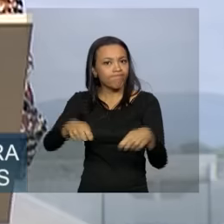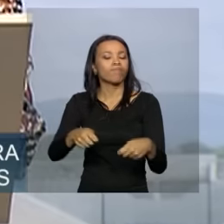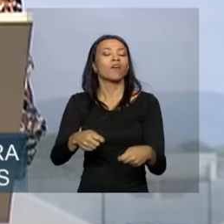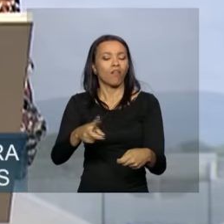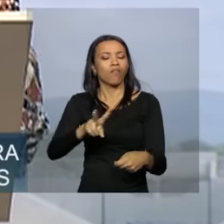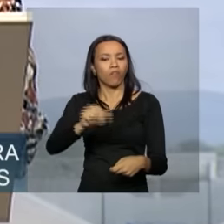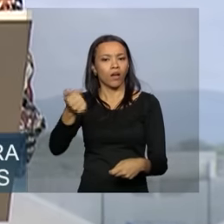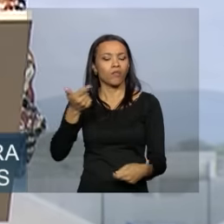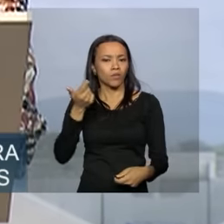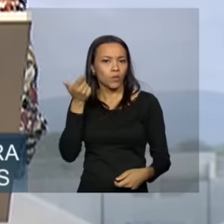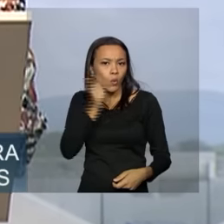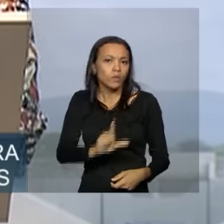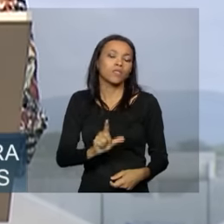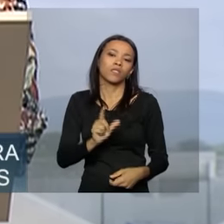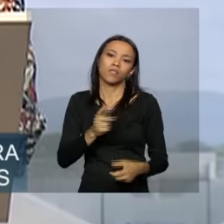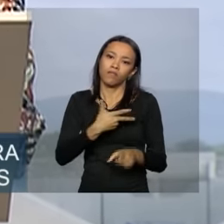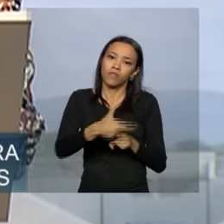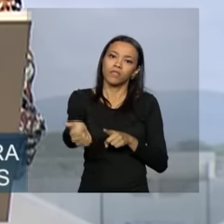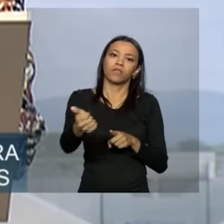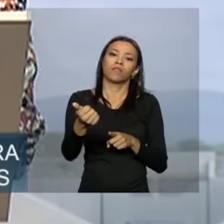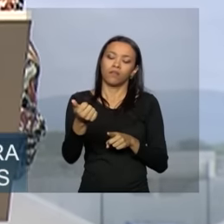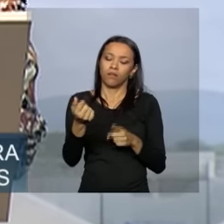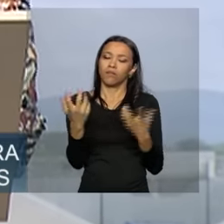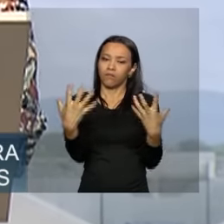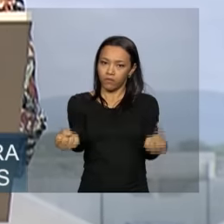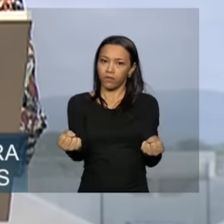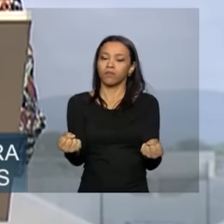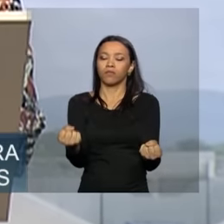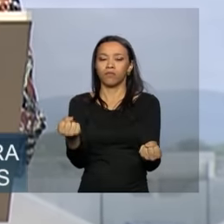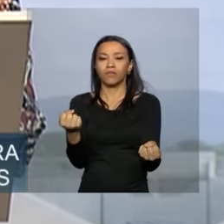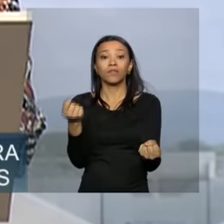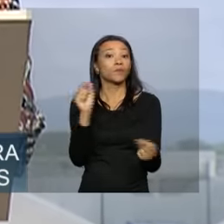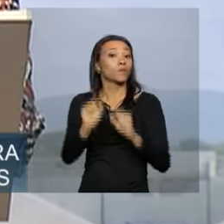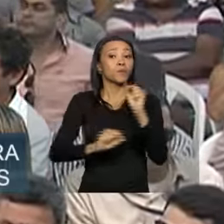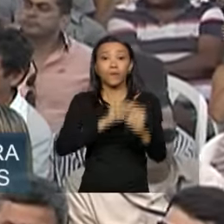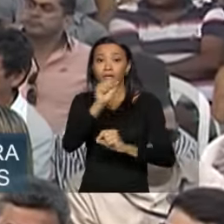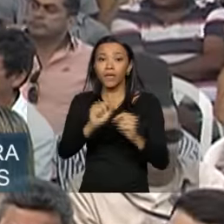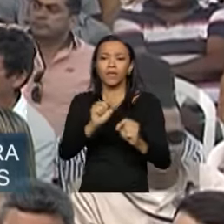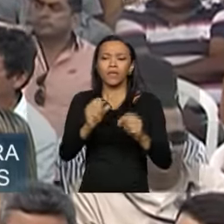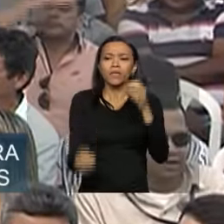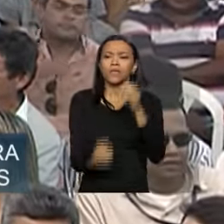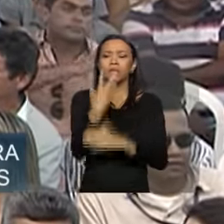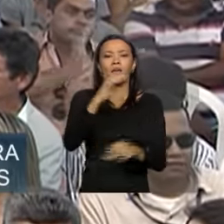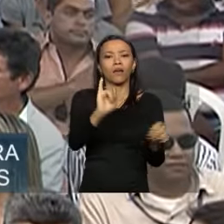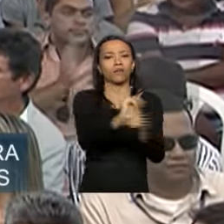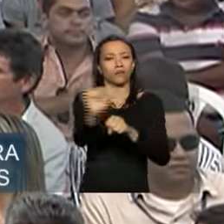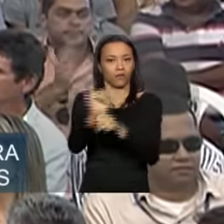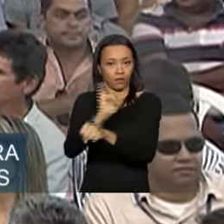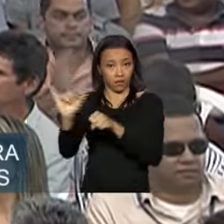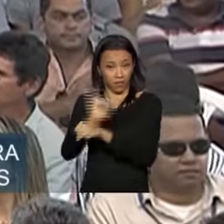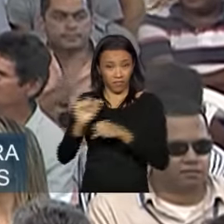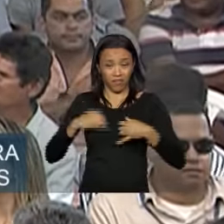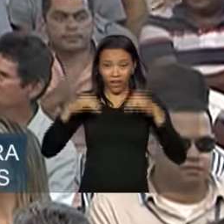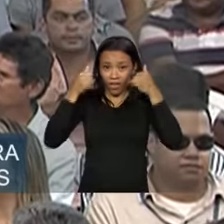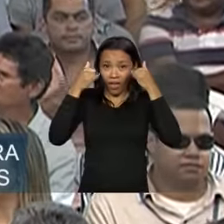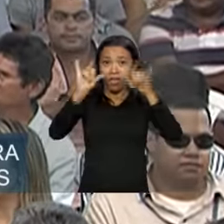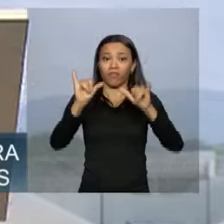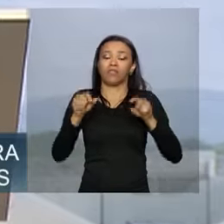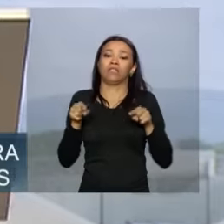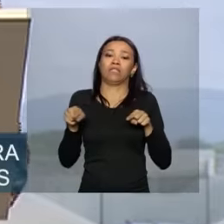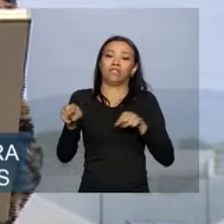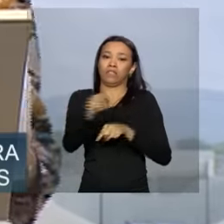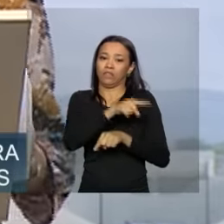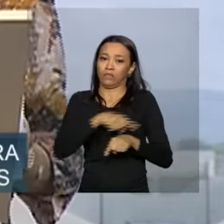enfrentar de cabeça erguida, vamos superar e vamos criar as condições para